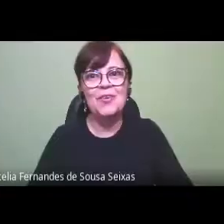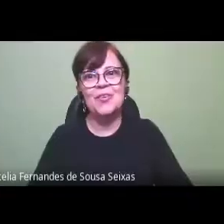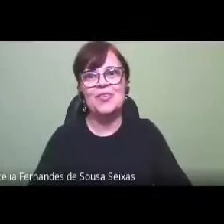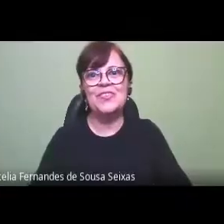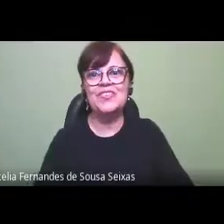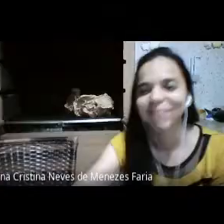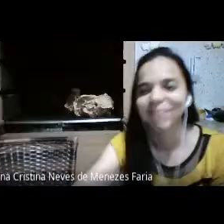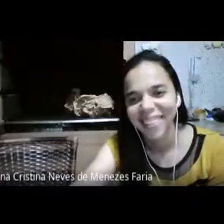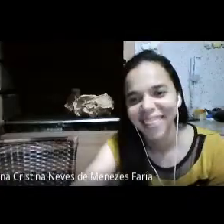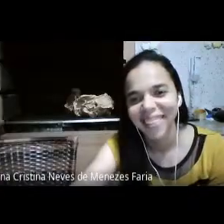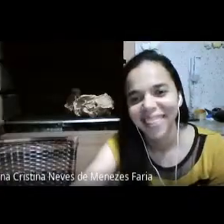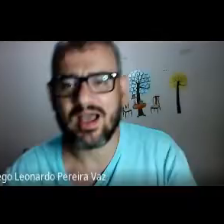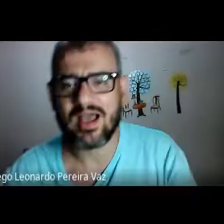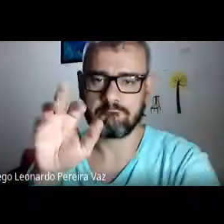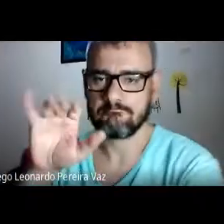você errou.